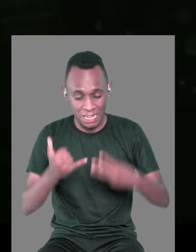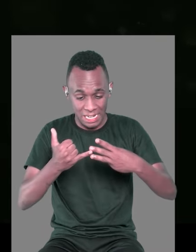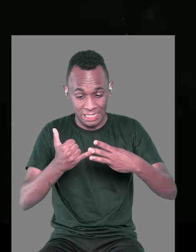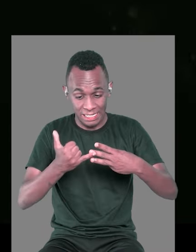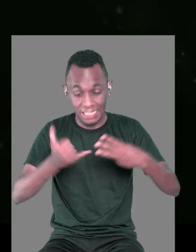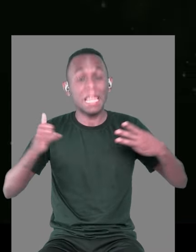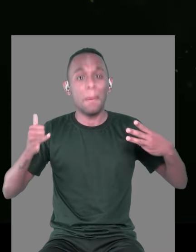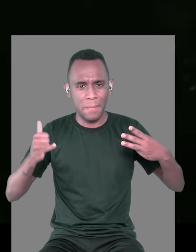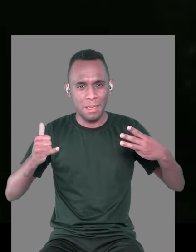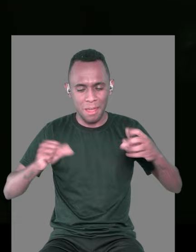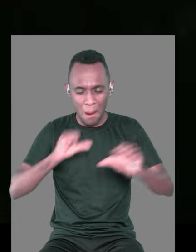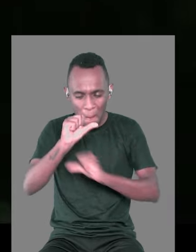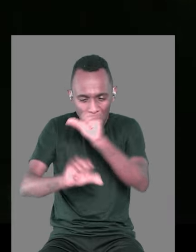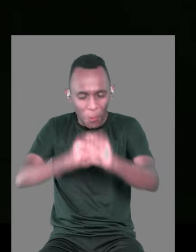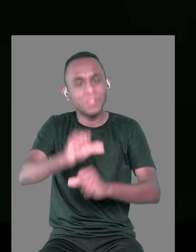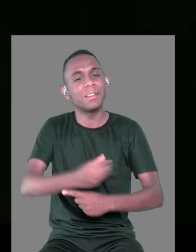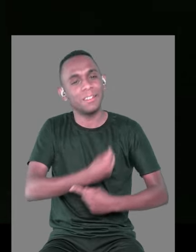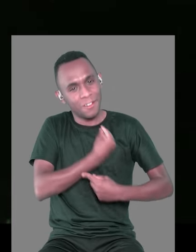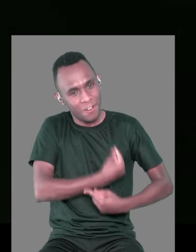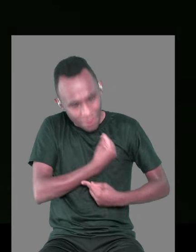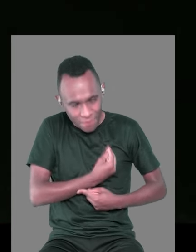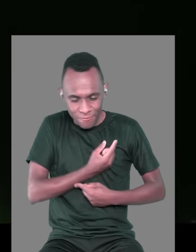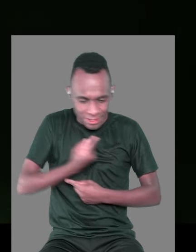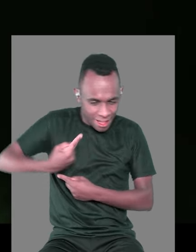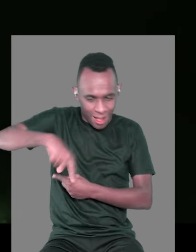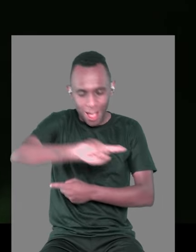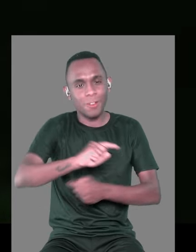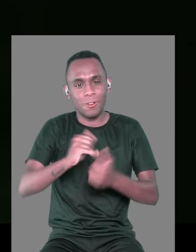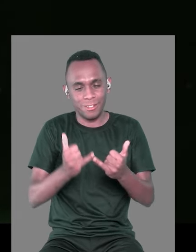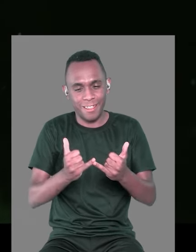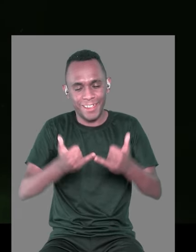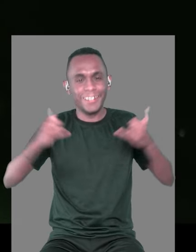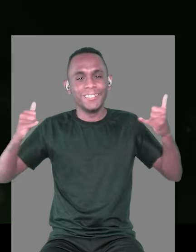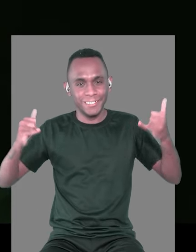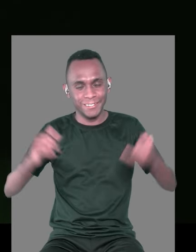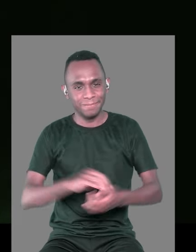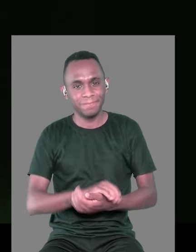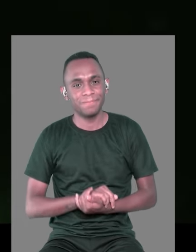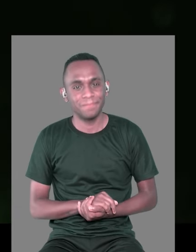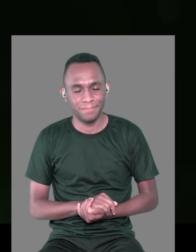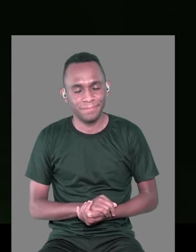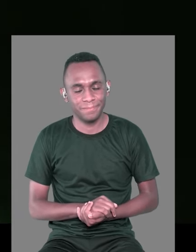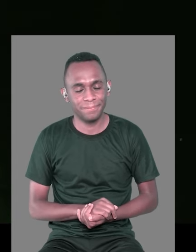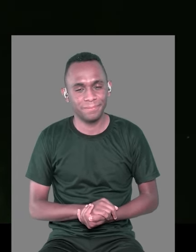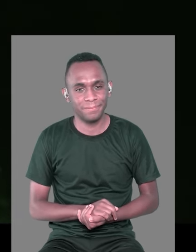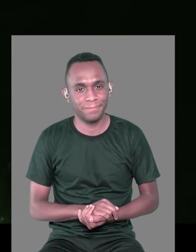CEMIG, transformando vidas com a nossa energia.